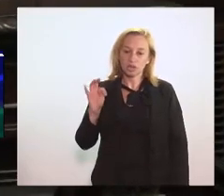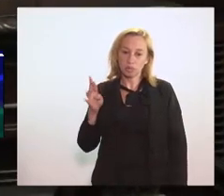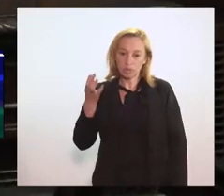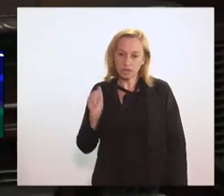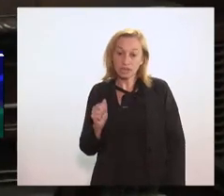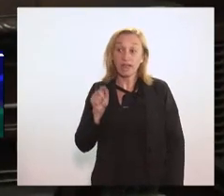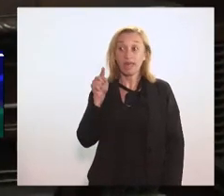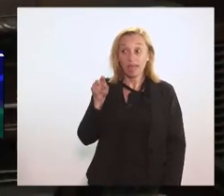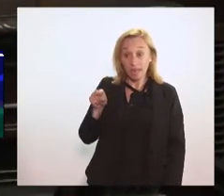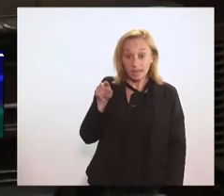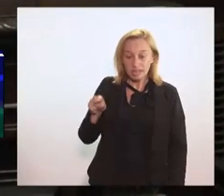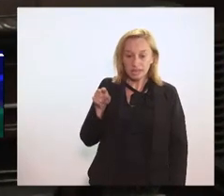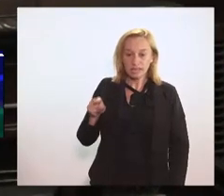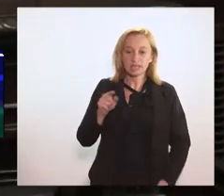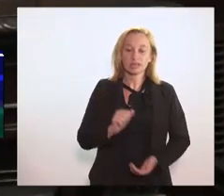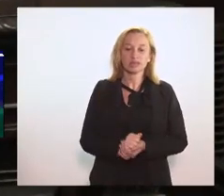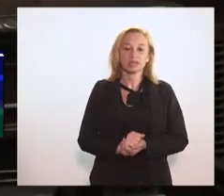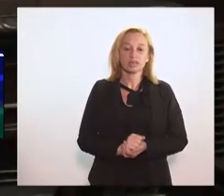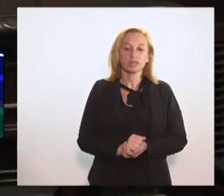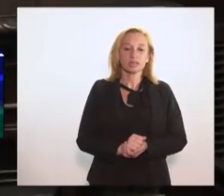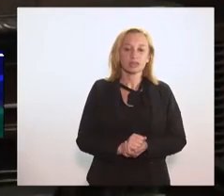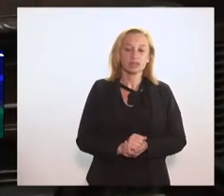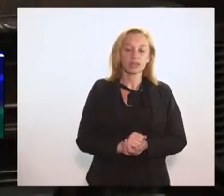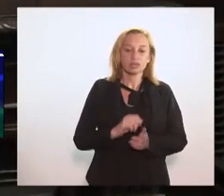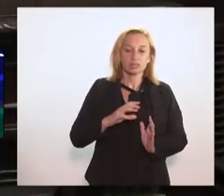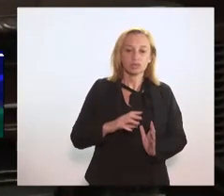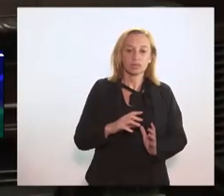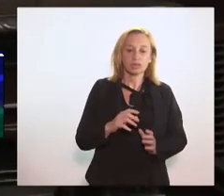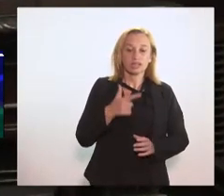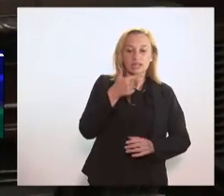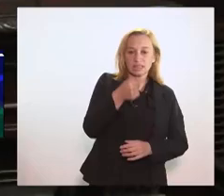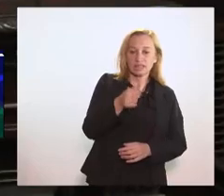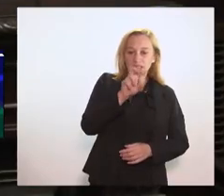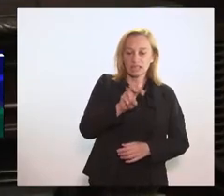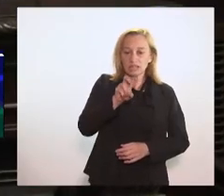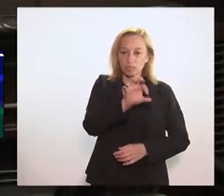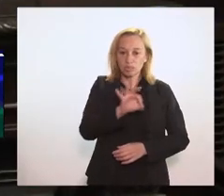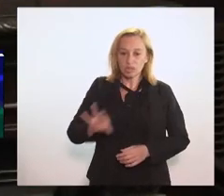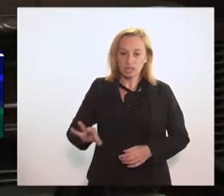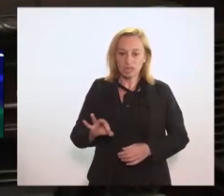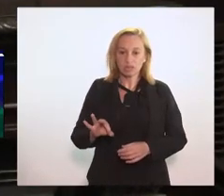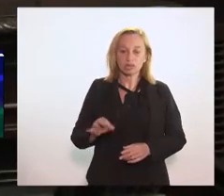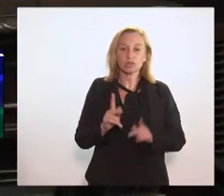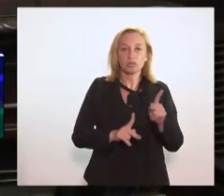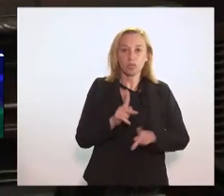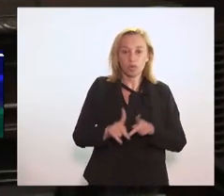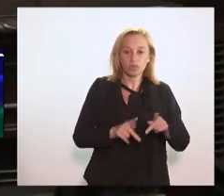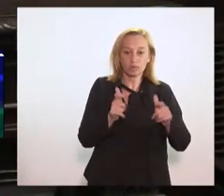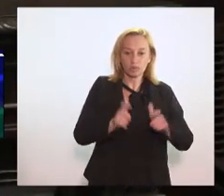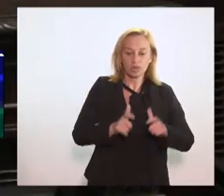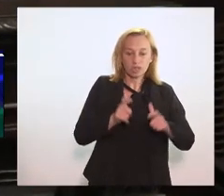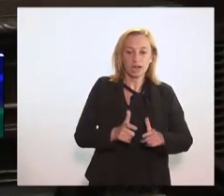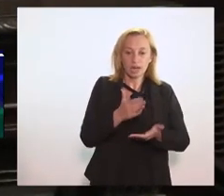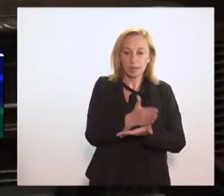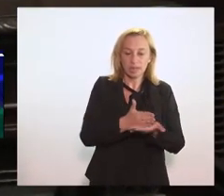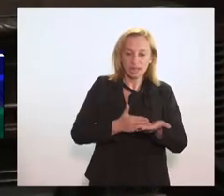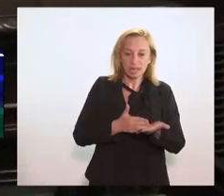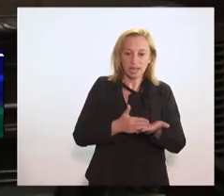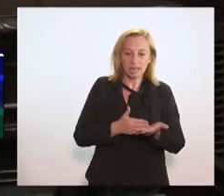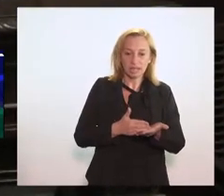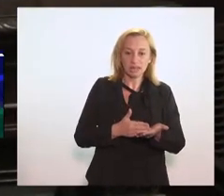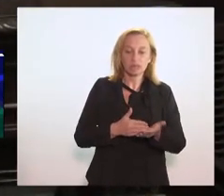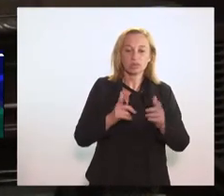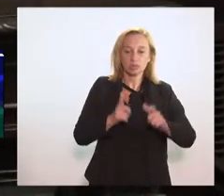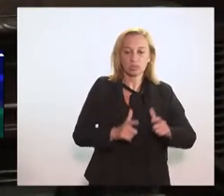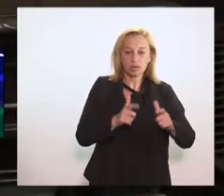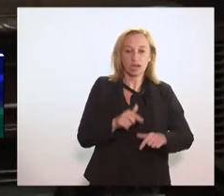essa que detém um universo de 75% da nossa população, ou seja, boa parte do território do Rio de